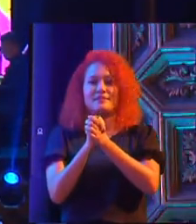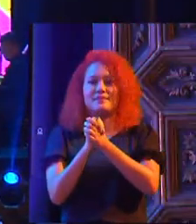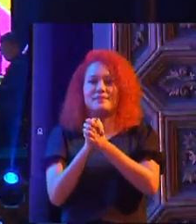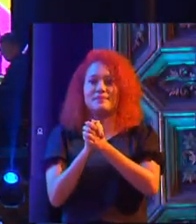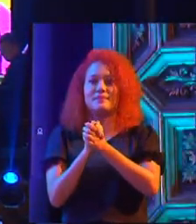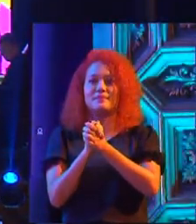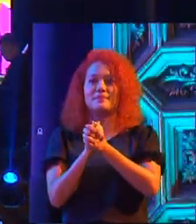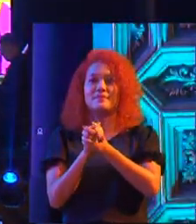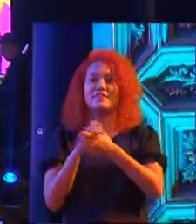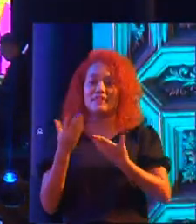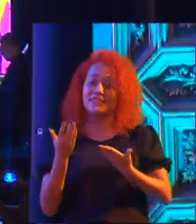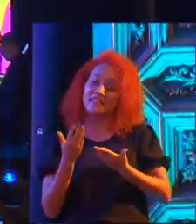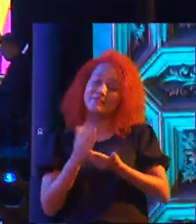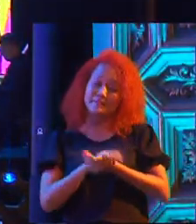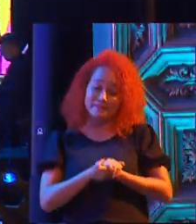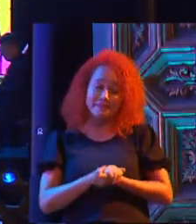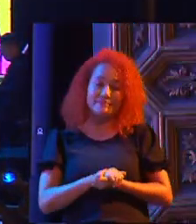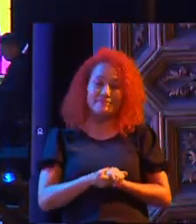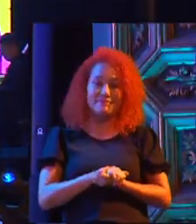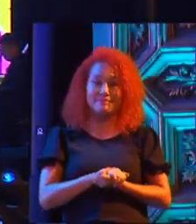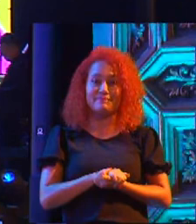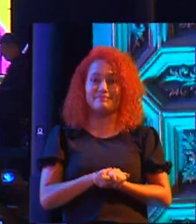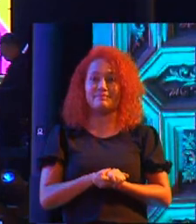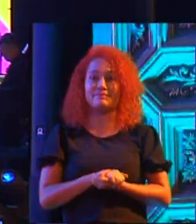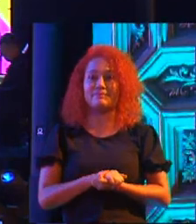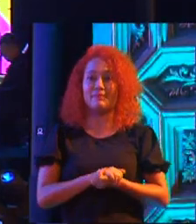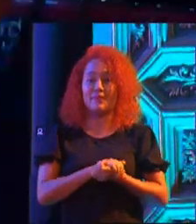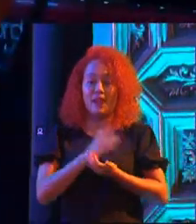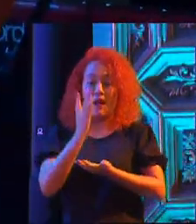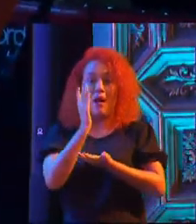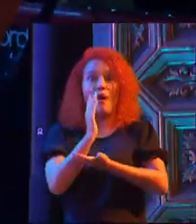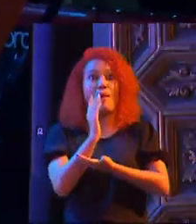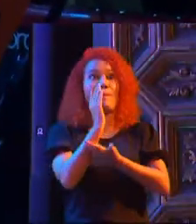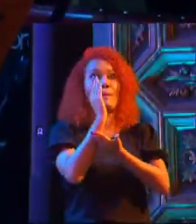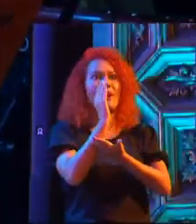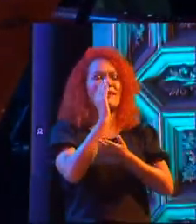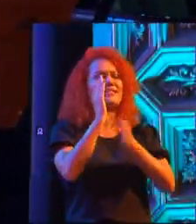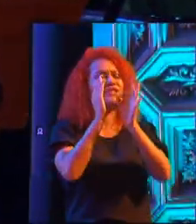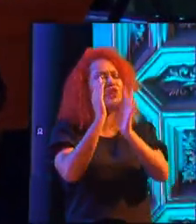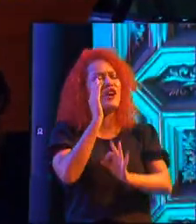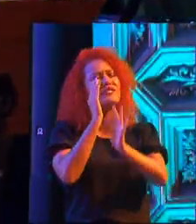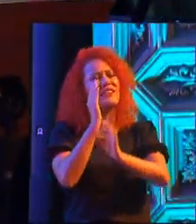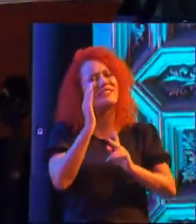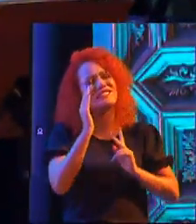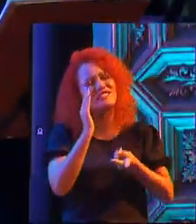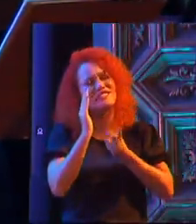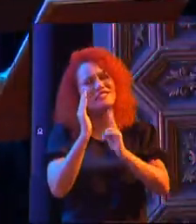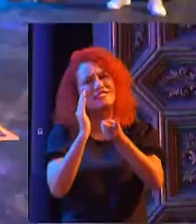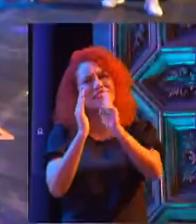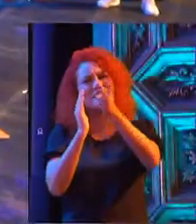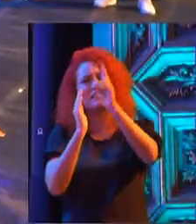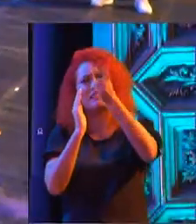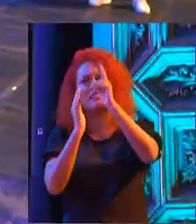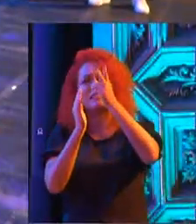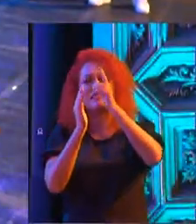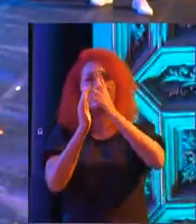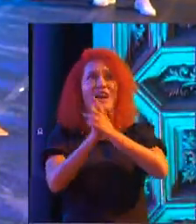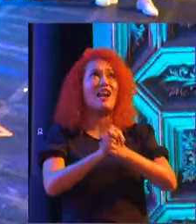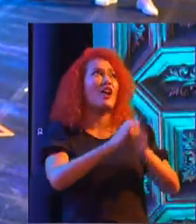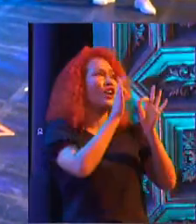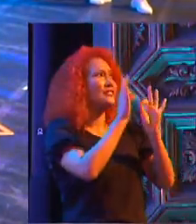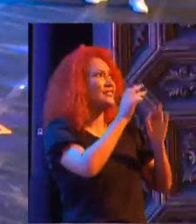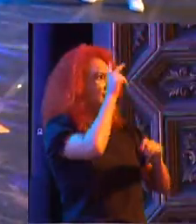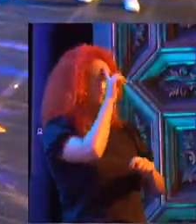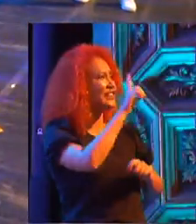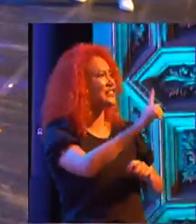E é isso. Que esse prêmio com certeza vai se perpetuar, né, Arthur? Que Deus faça de suas palavras uma